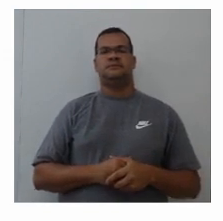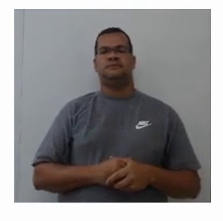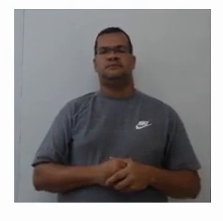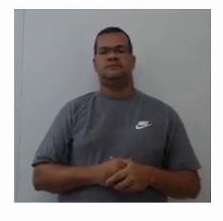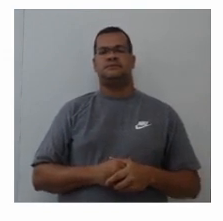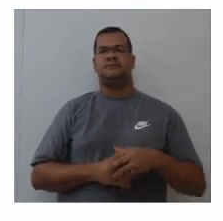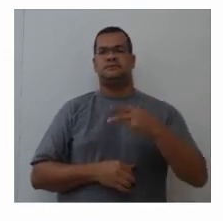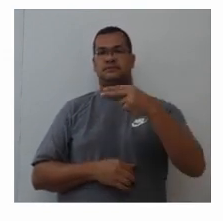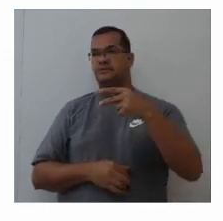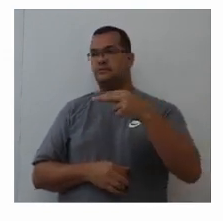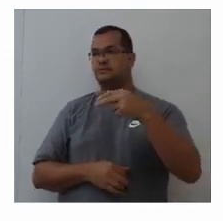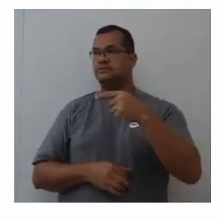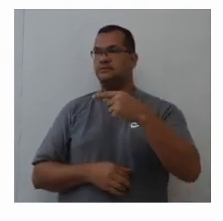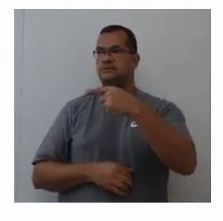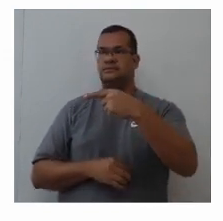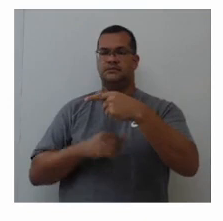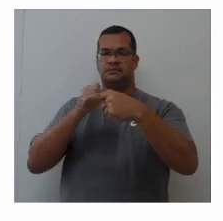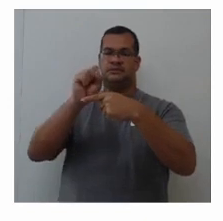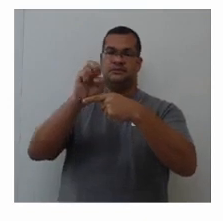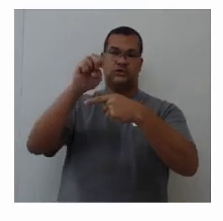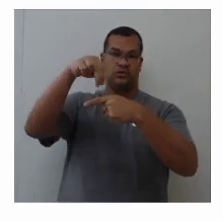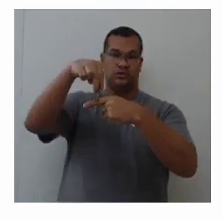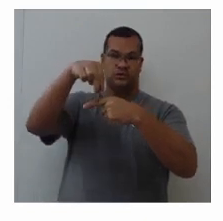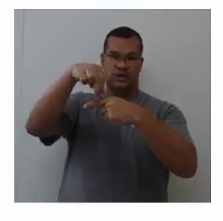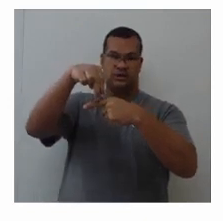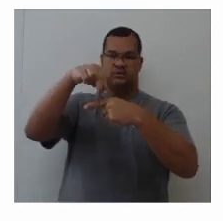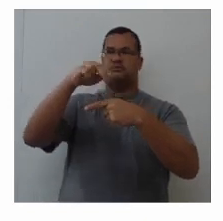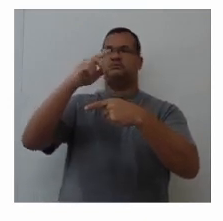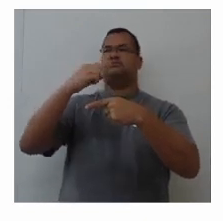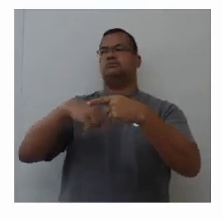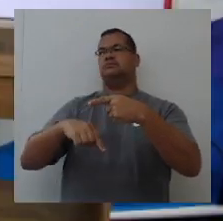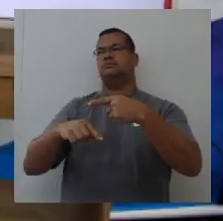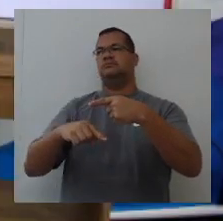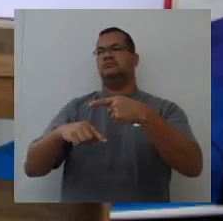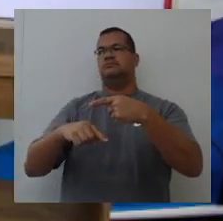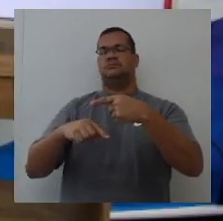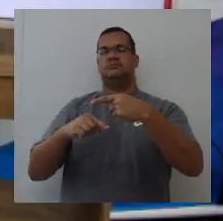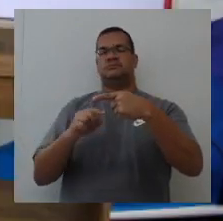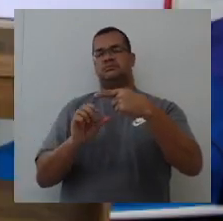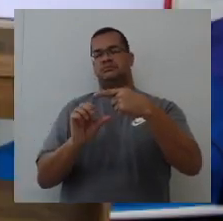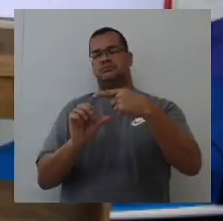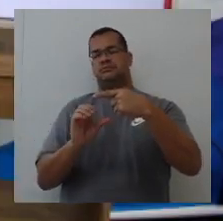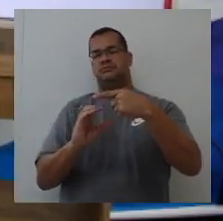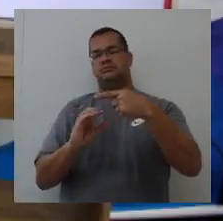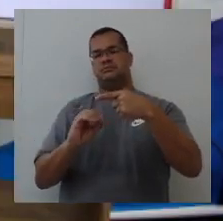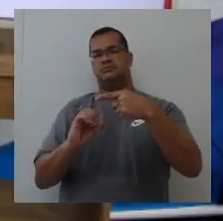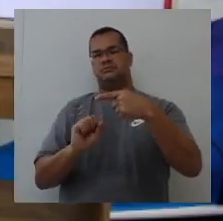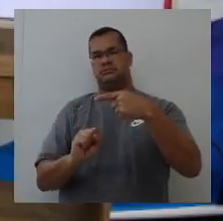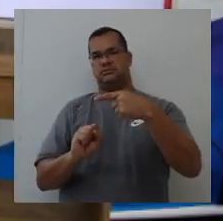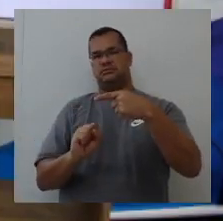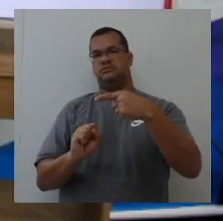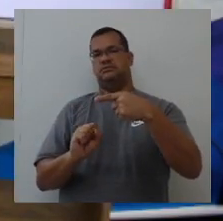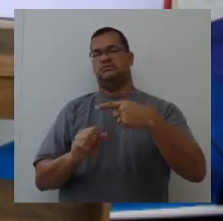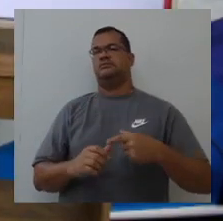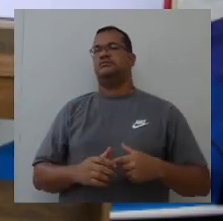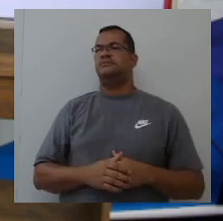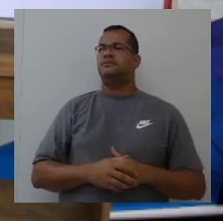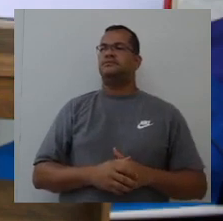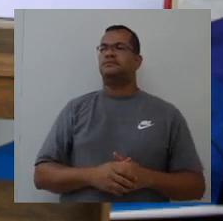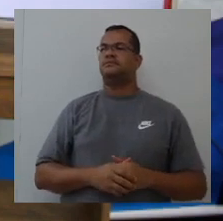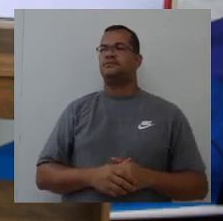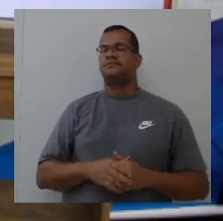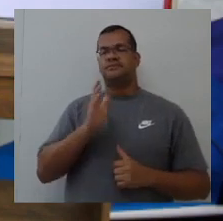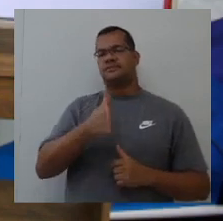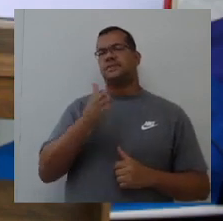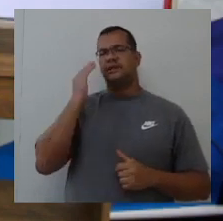é igual a gente dividir o seno de 60 pelo cosseno. Beleza? Então a